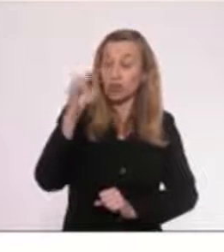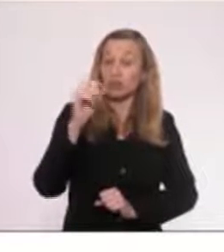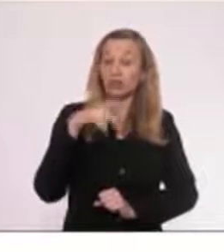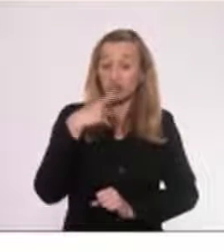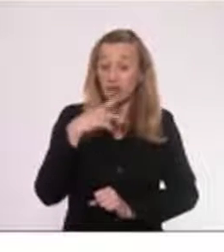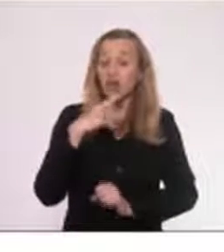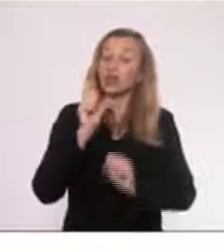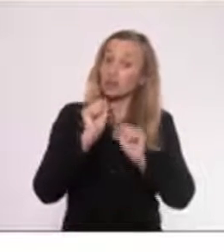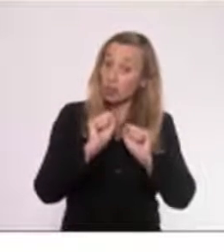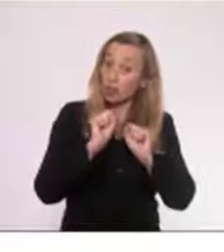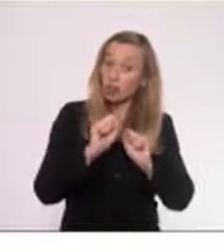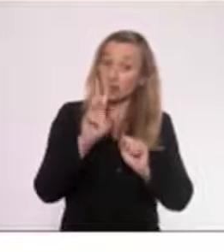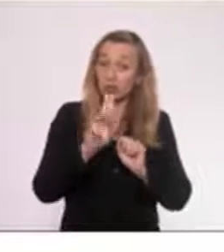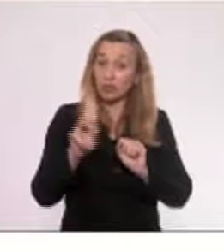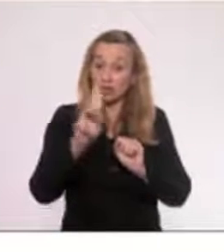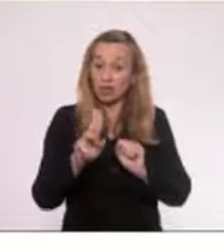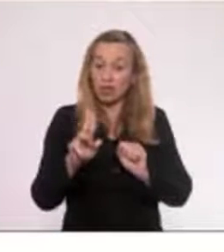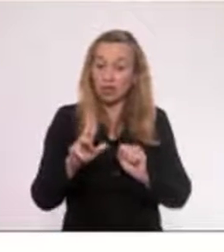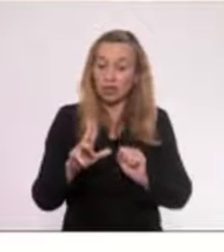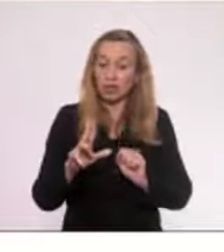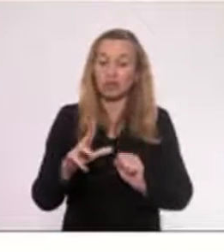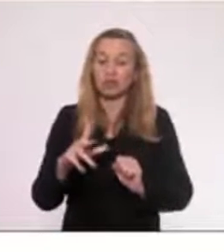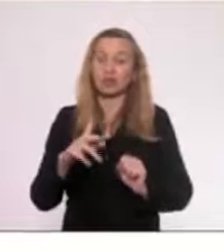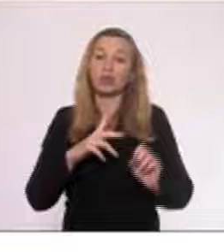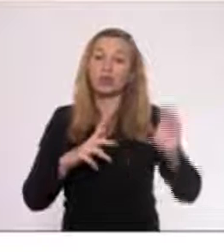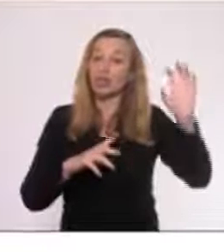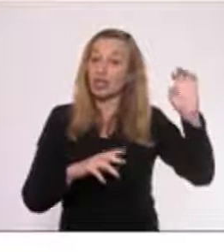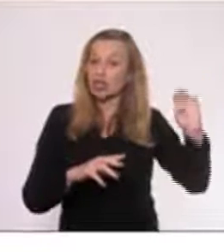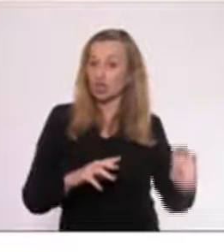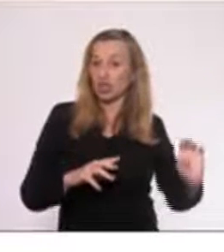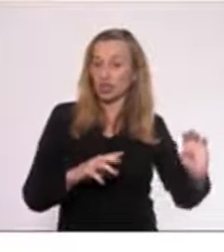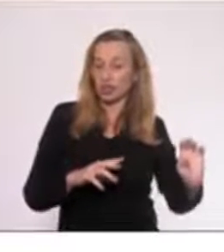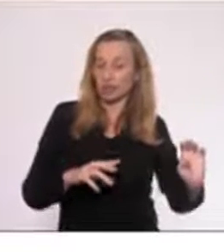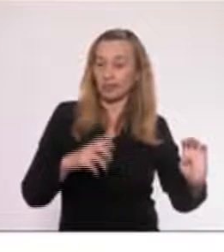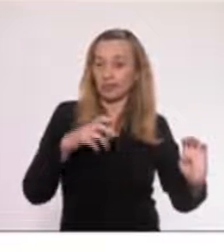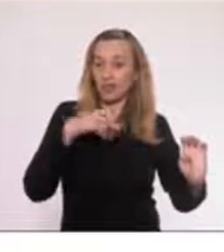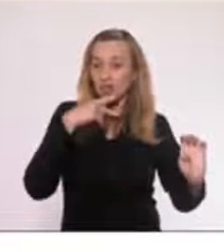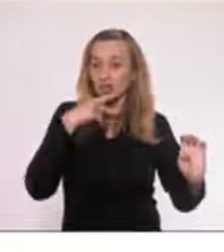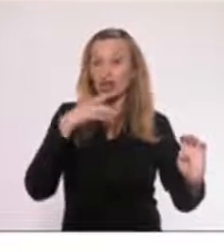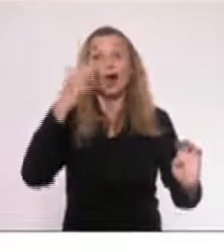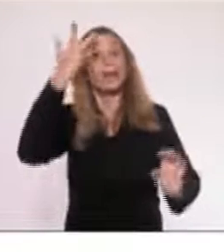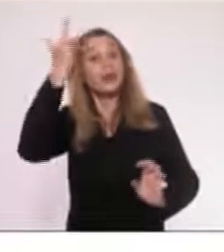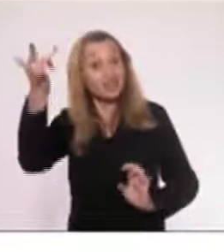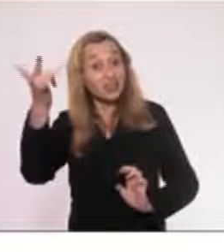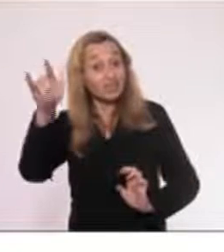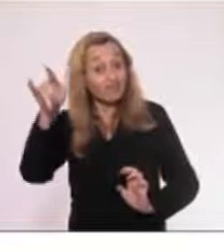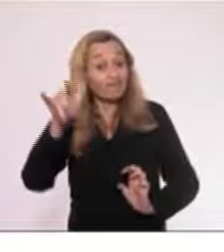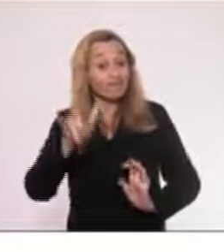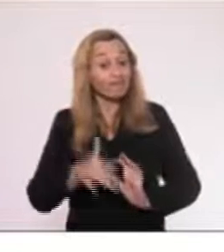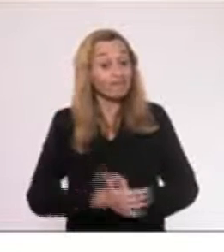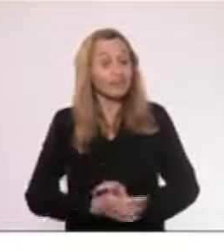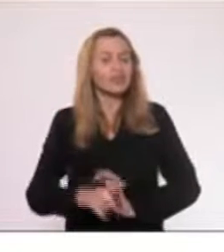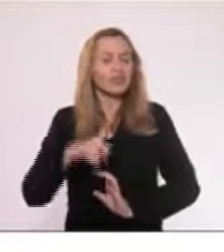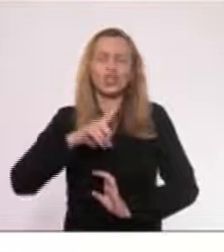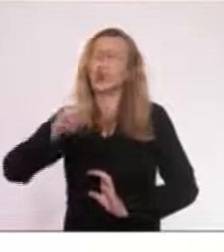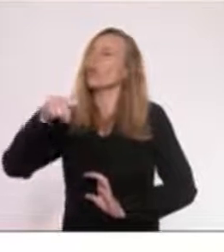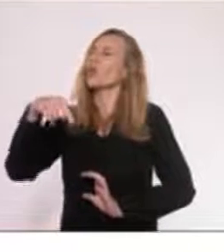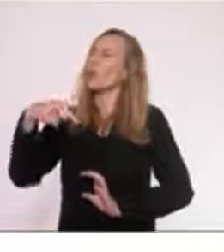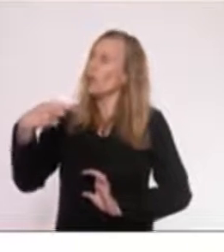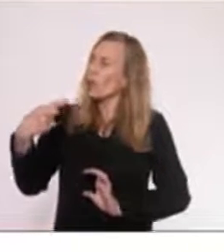por parte da esquerda obscura, amanhã vai ter